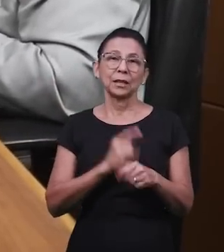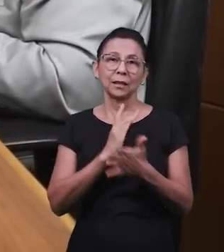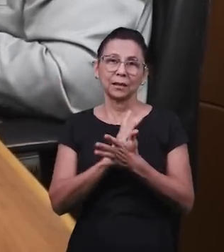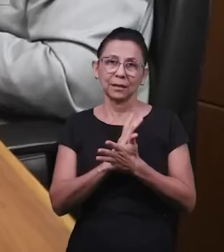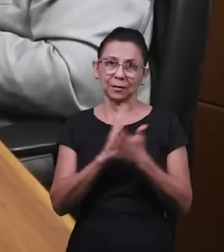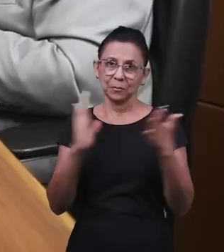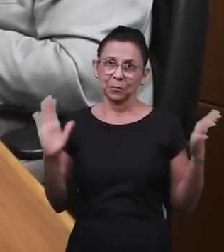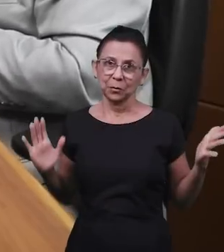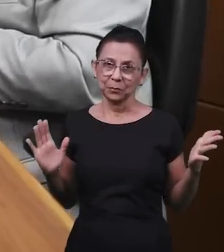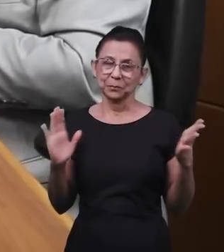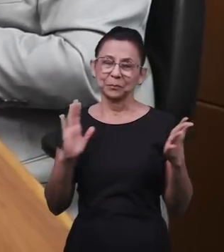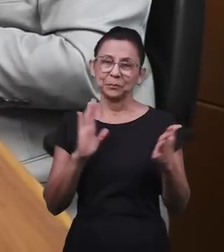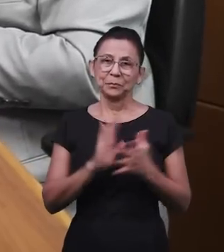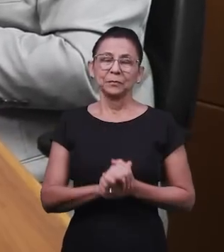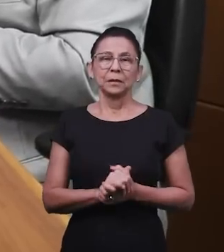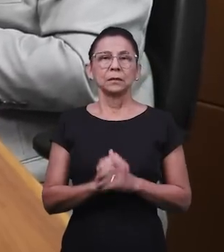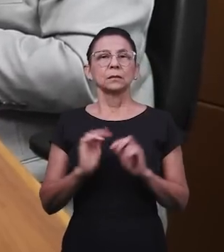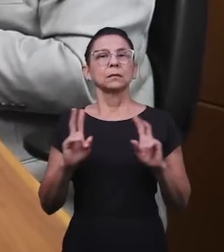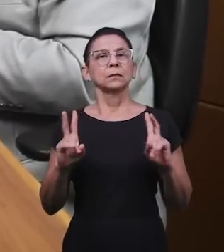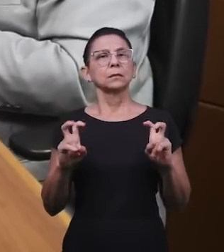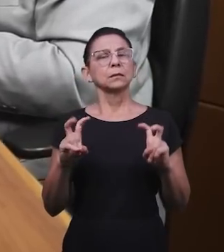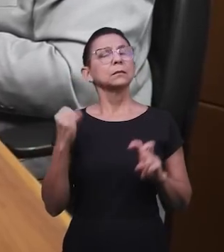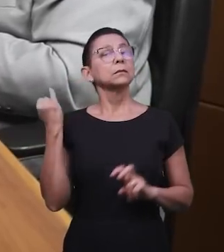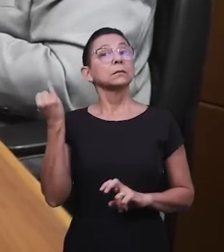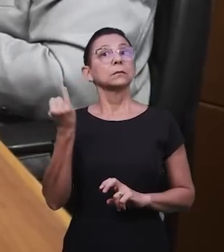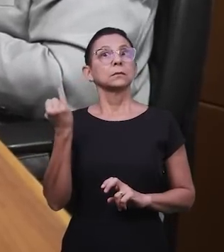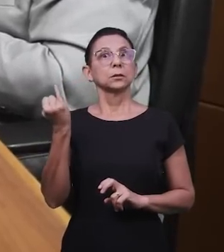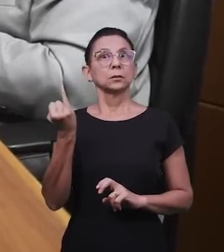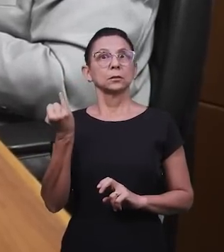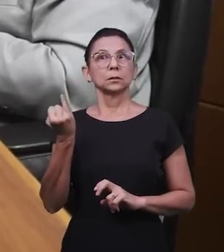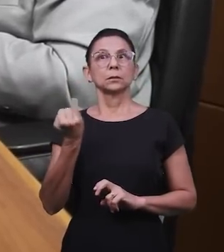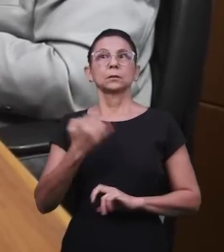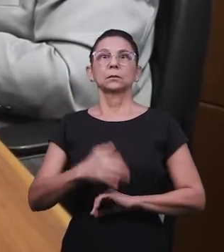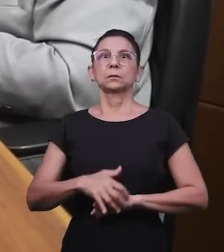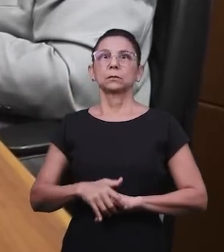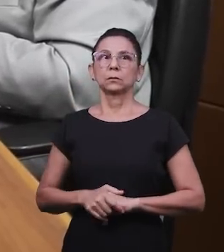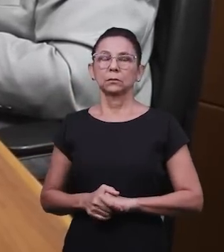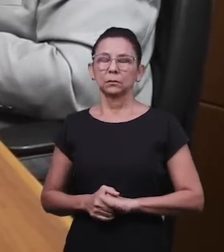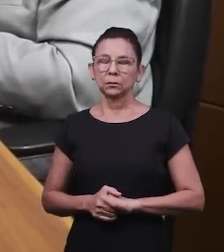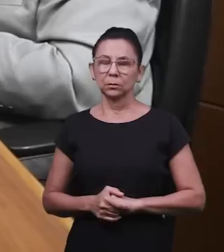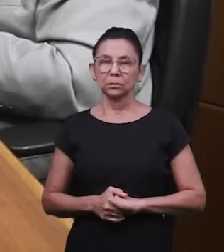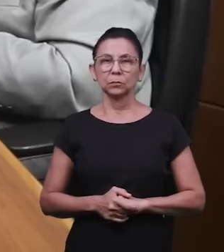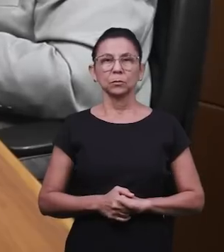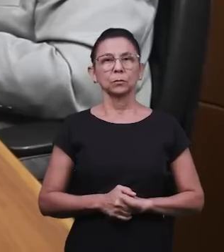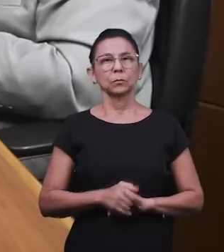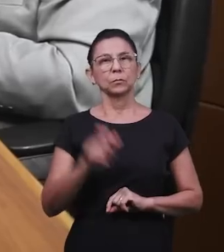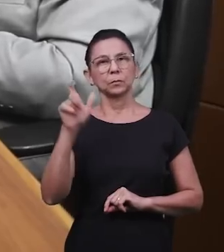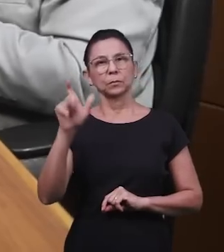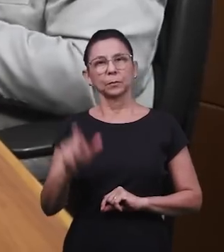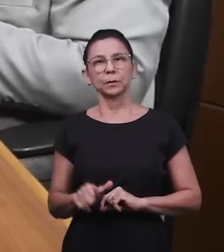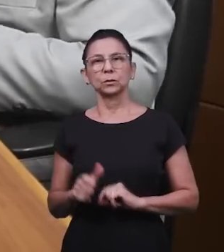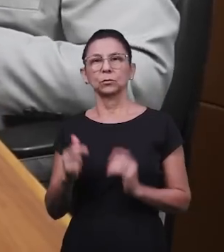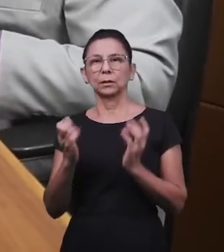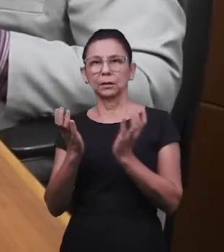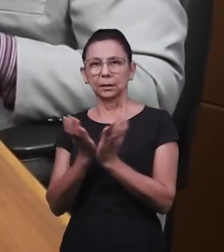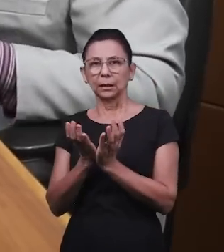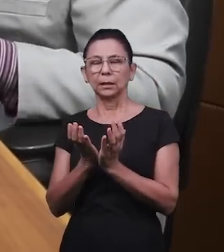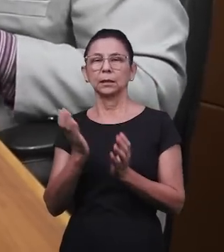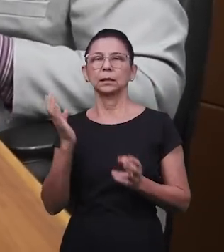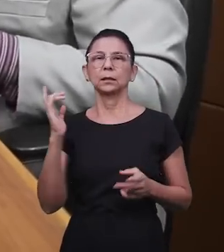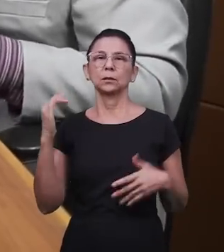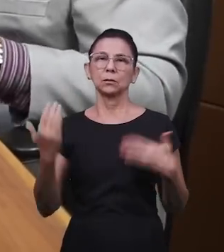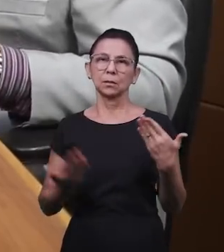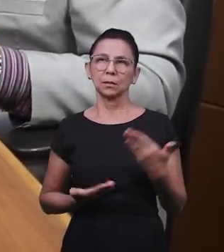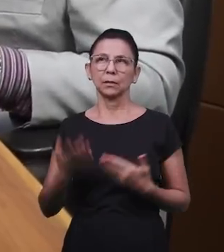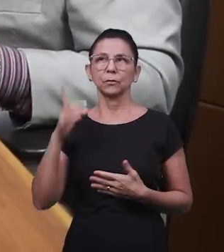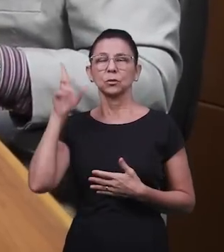mas esse tema é um tema importantíssimo para a vida do crente, do servo de Deus, daquele que efetivamente